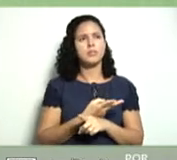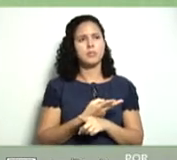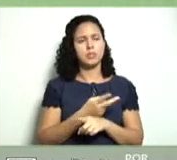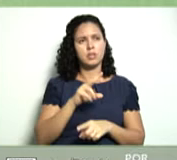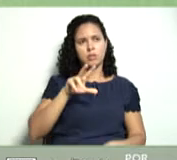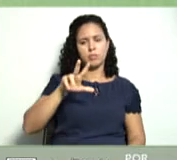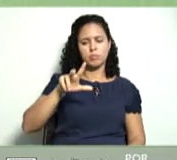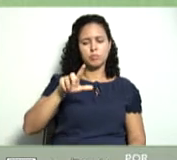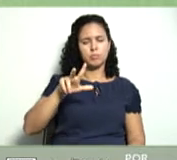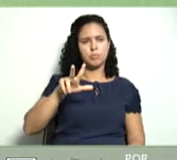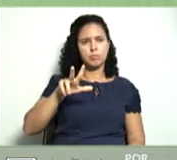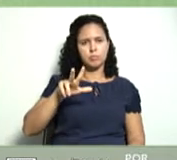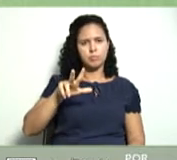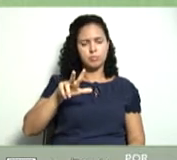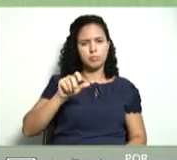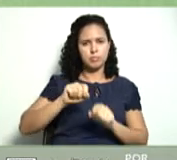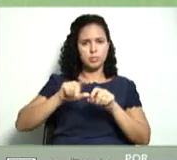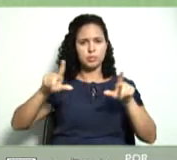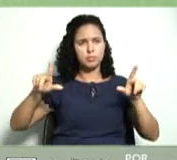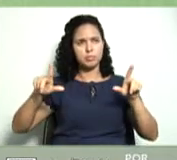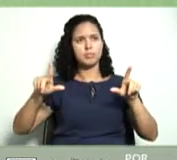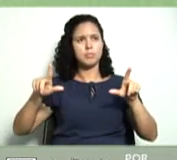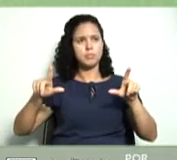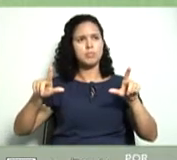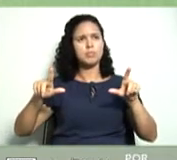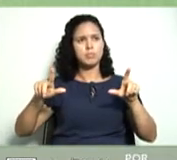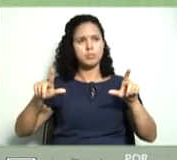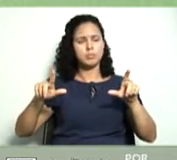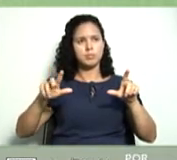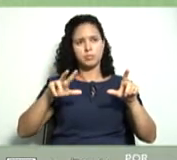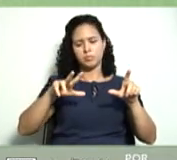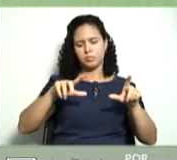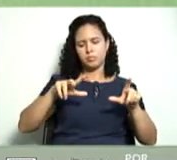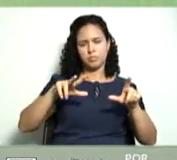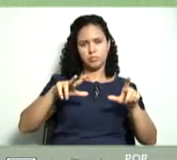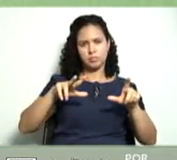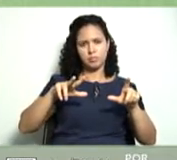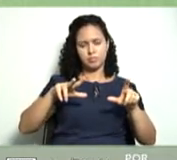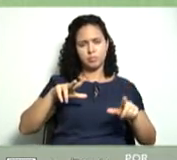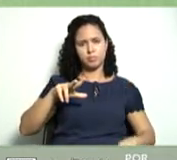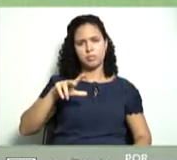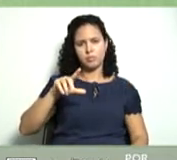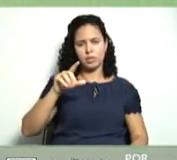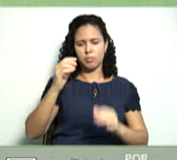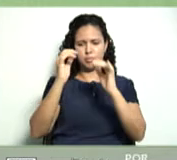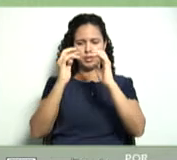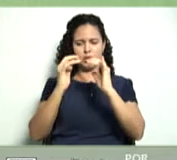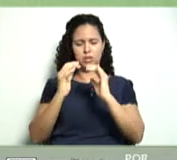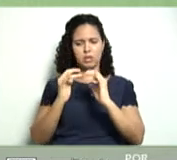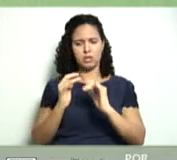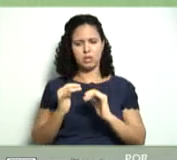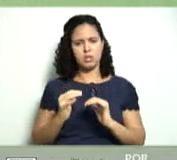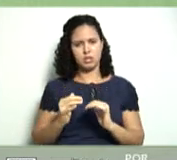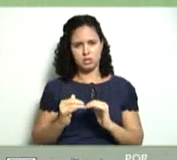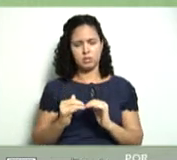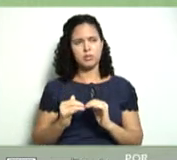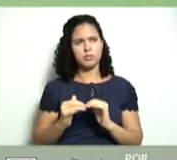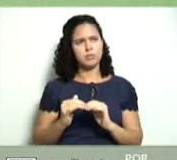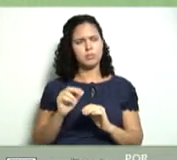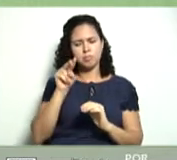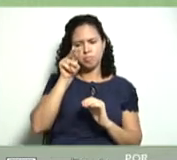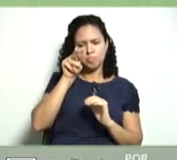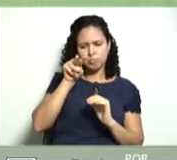o botão direito ele aparece clicando com o botão direito em cima do texto ele aparece as opções que somente você